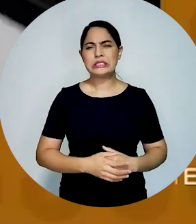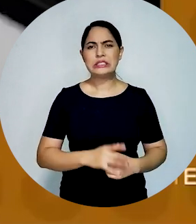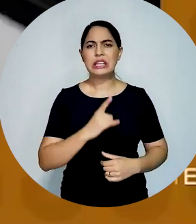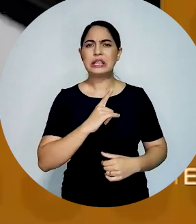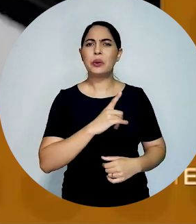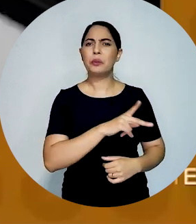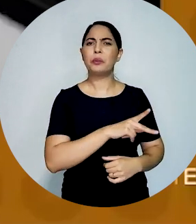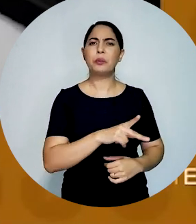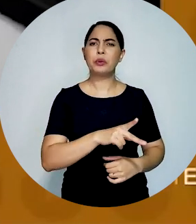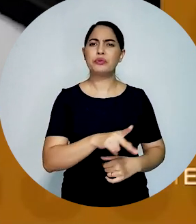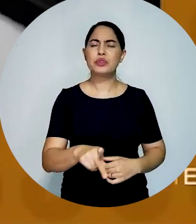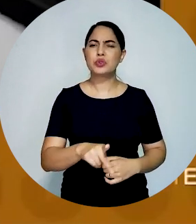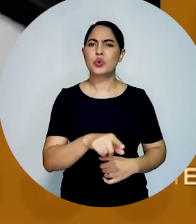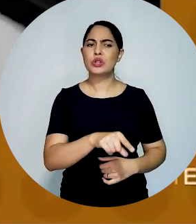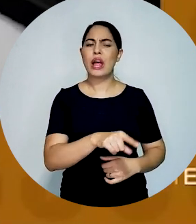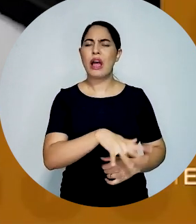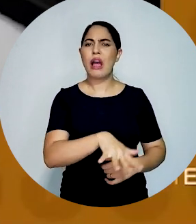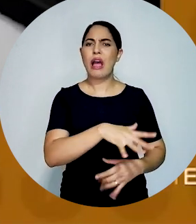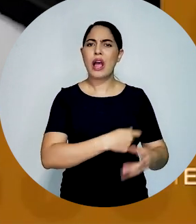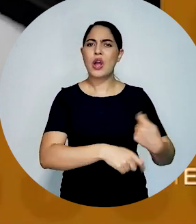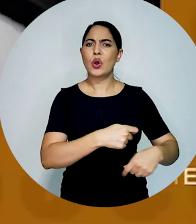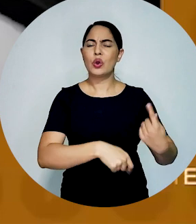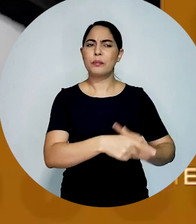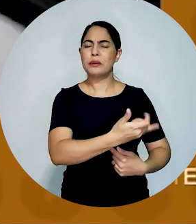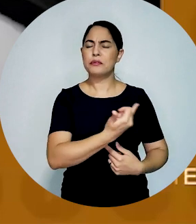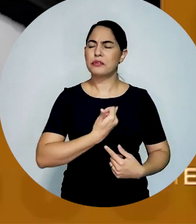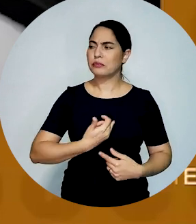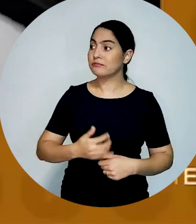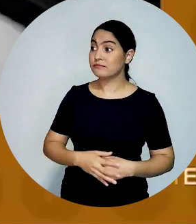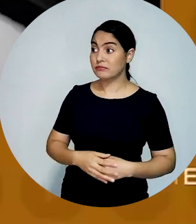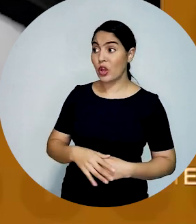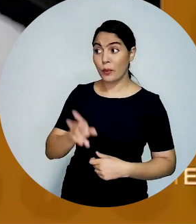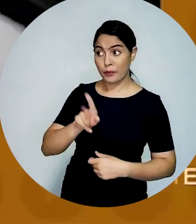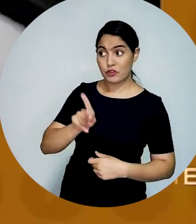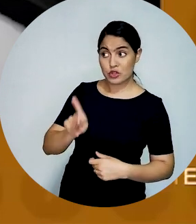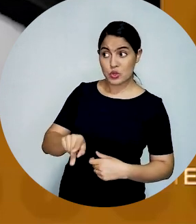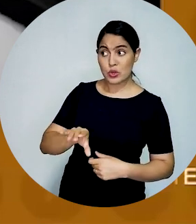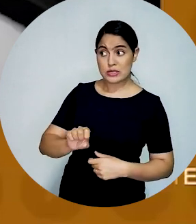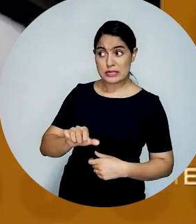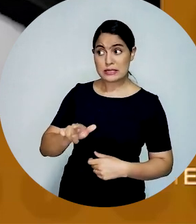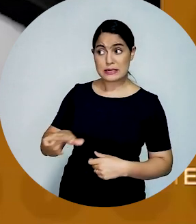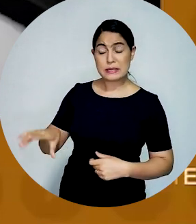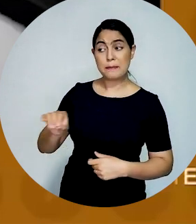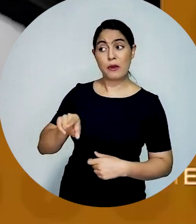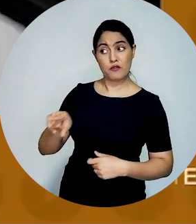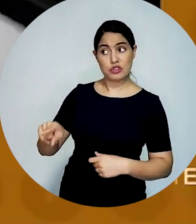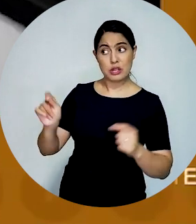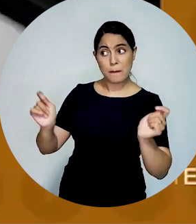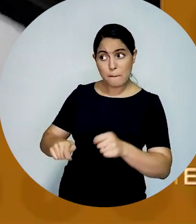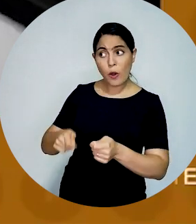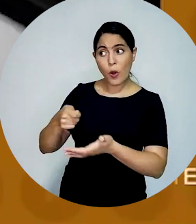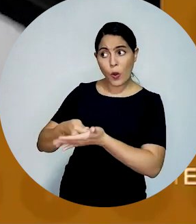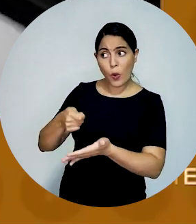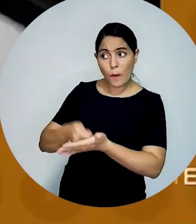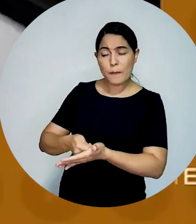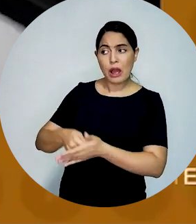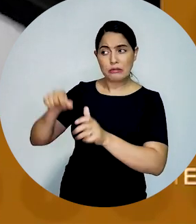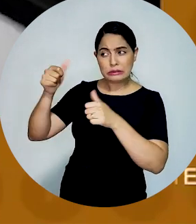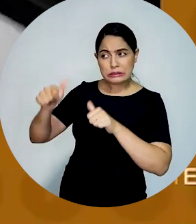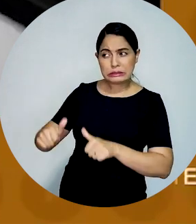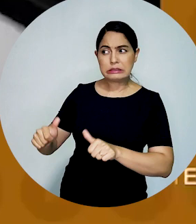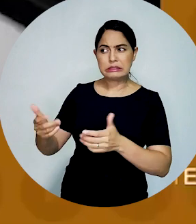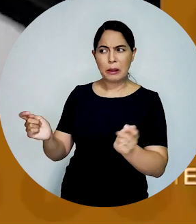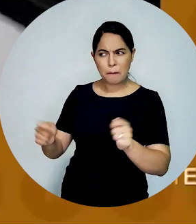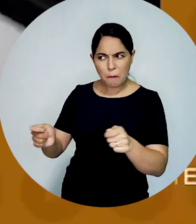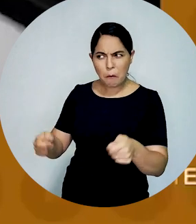sucessório. E ele dizia assim para mim: doutor Simão, se eu lhe mandar uma minuta do que meu advogado fez, o senhor pode cobrar uma consulta e